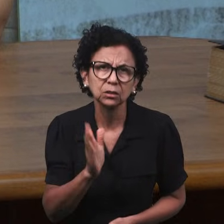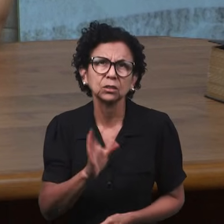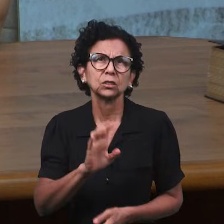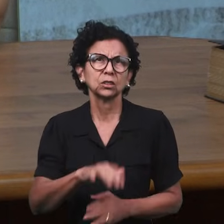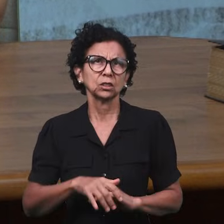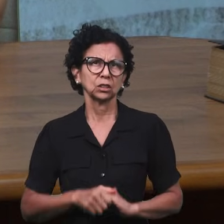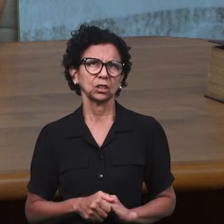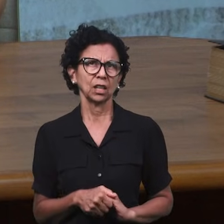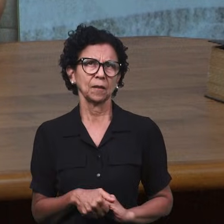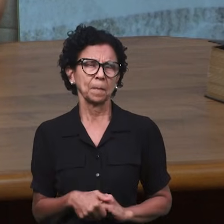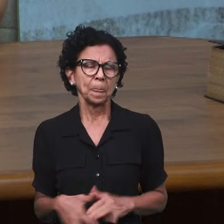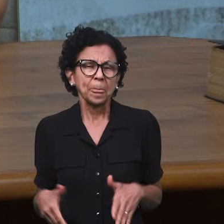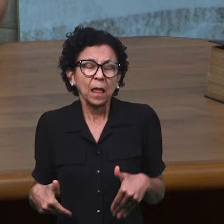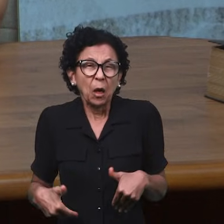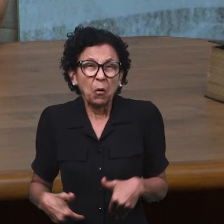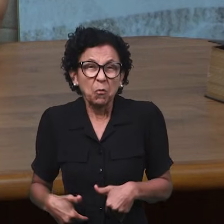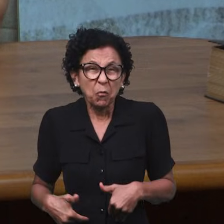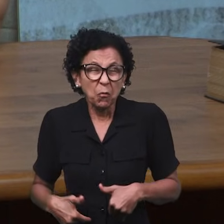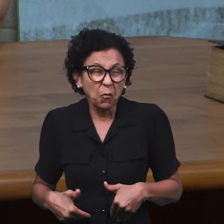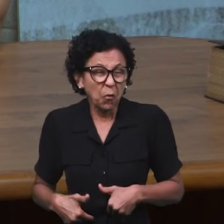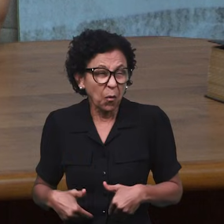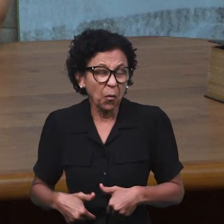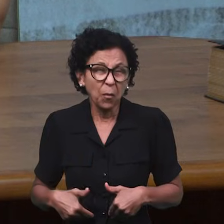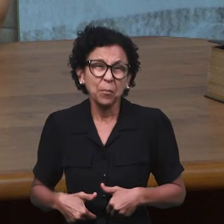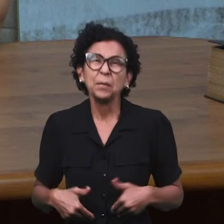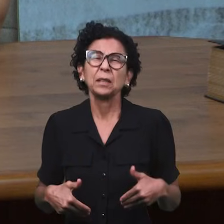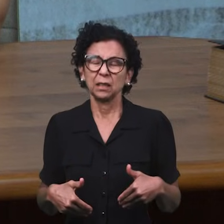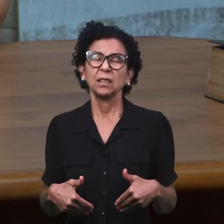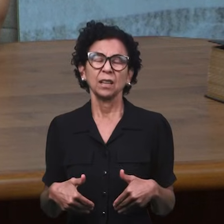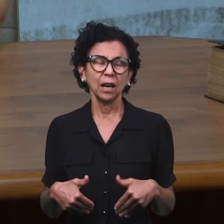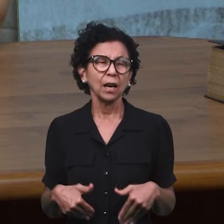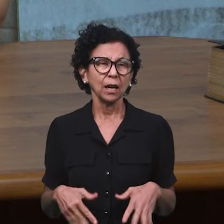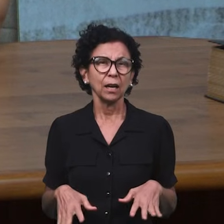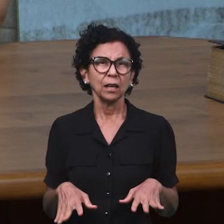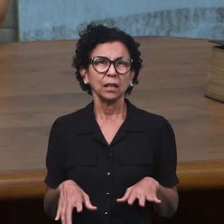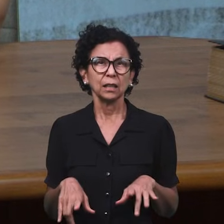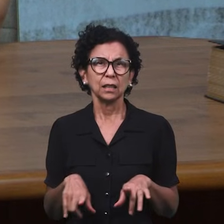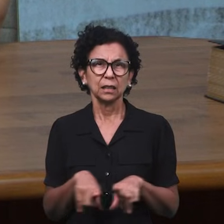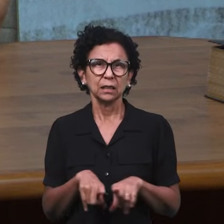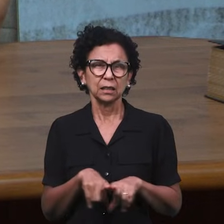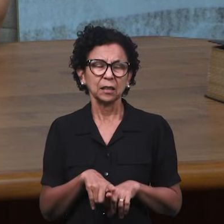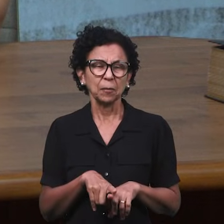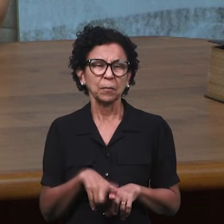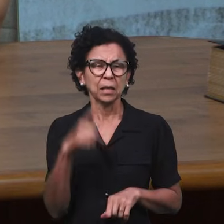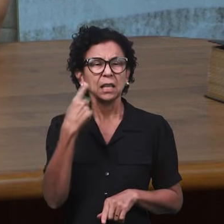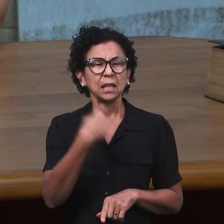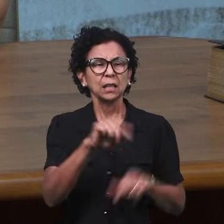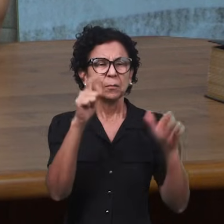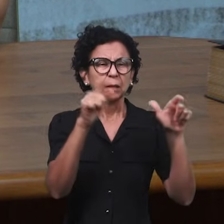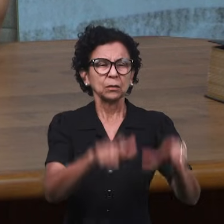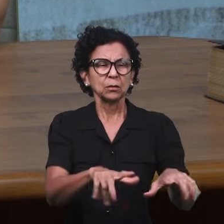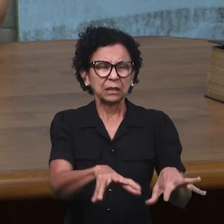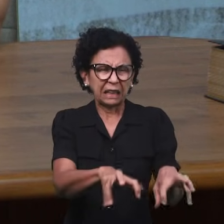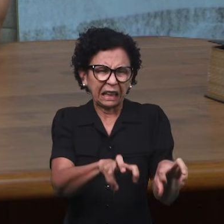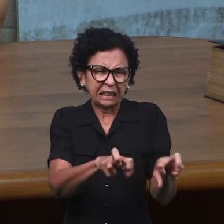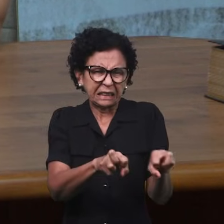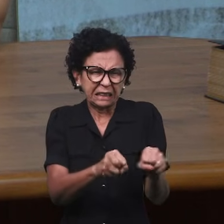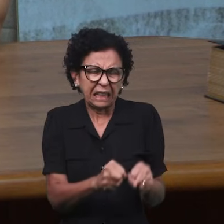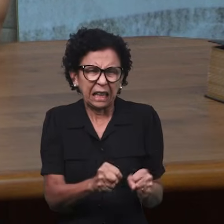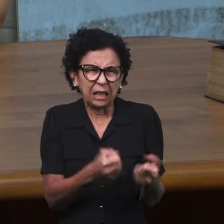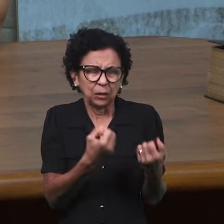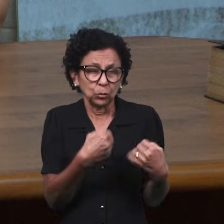e fome se debilitaram e recolhiam-se para os lugares secos,